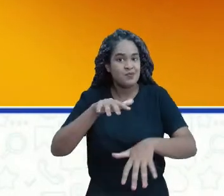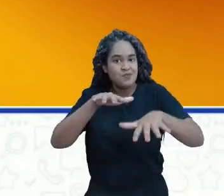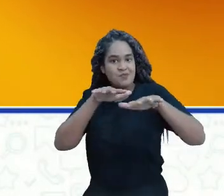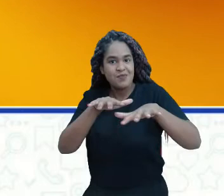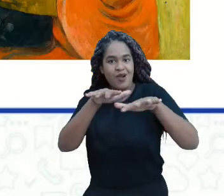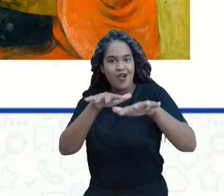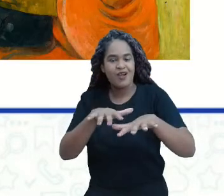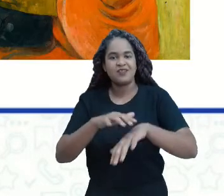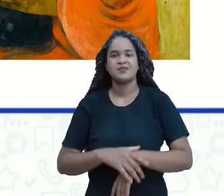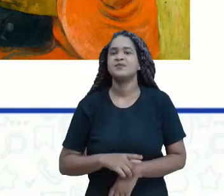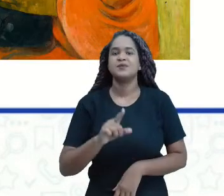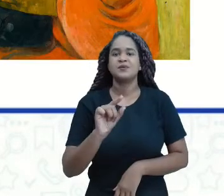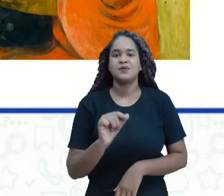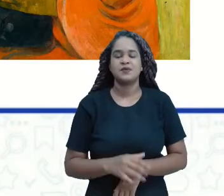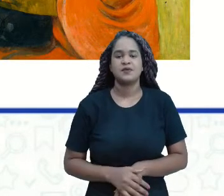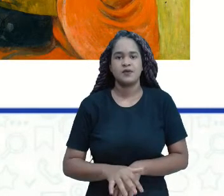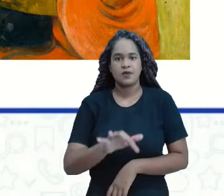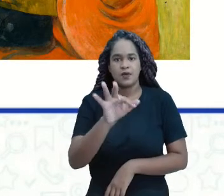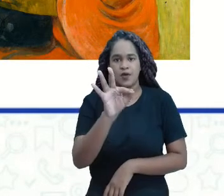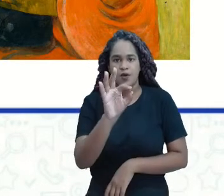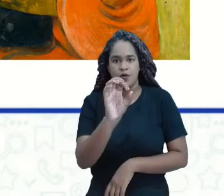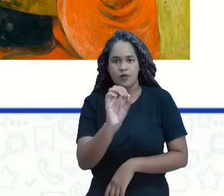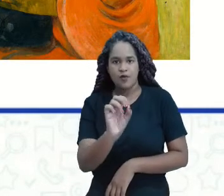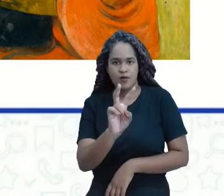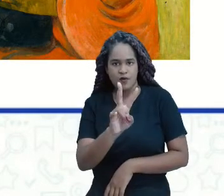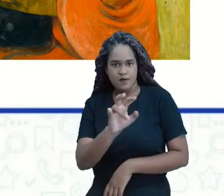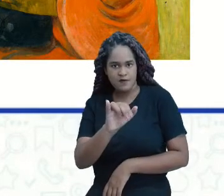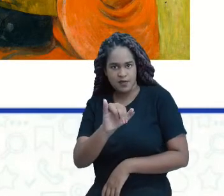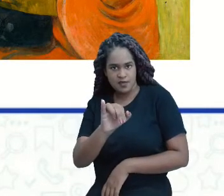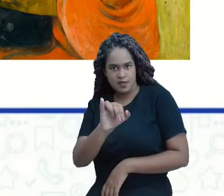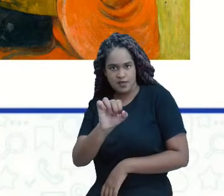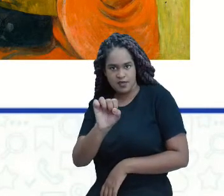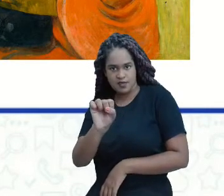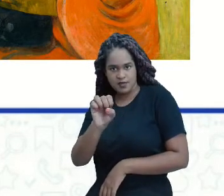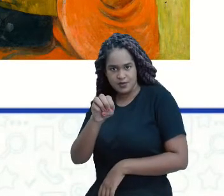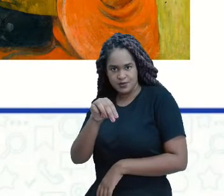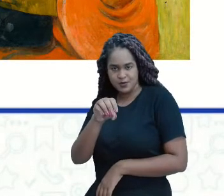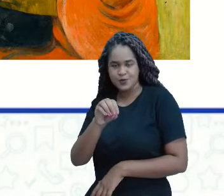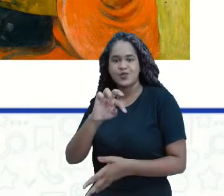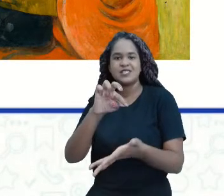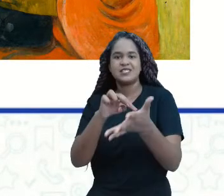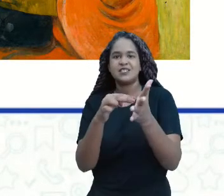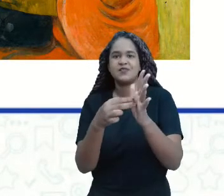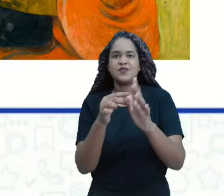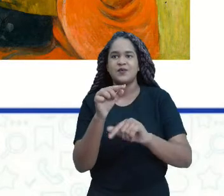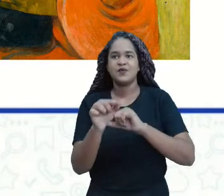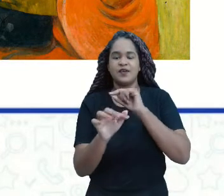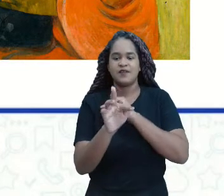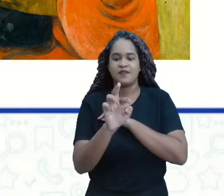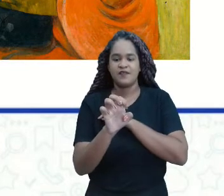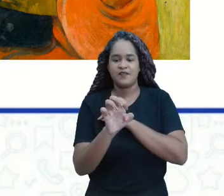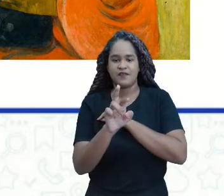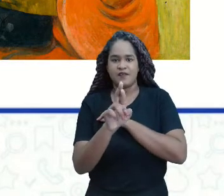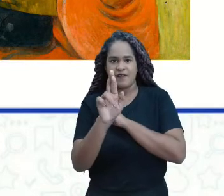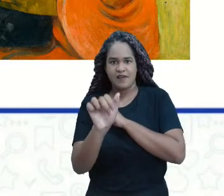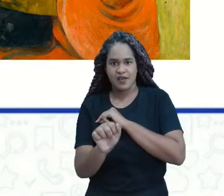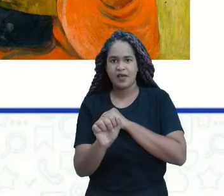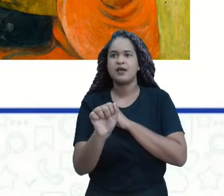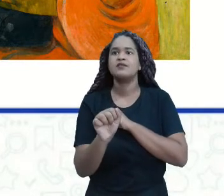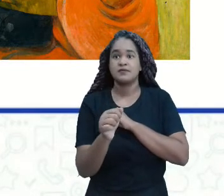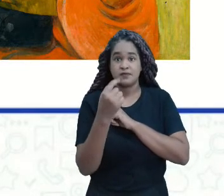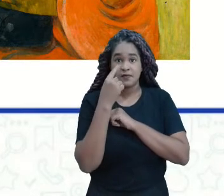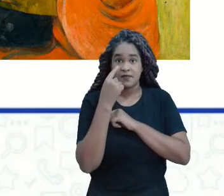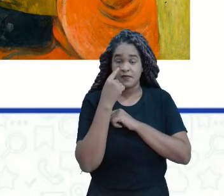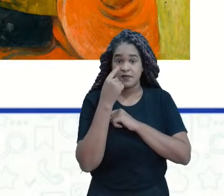fez uma ruptura formal também foi o fauvismo. A palavra fauves vem de feras, né? Então esses artistas eles pintavam com cores